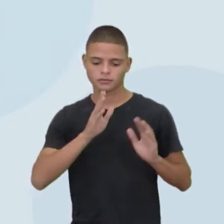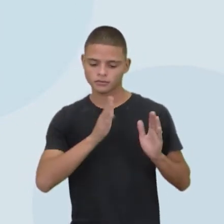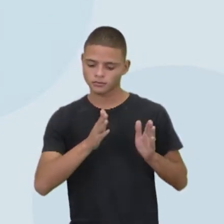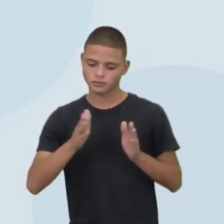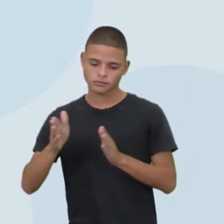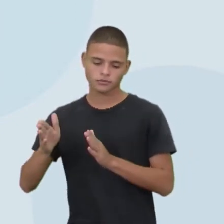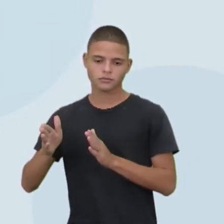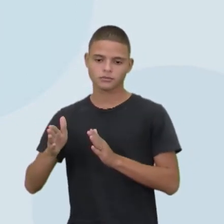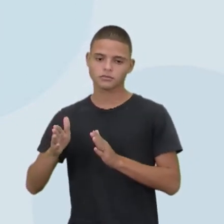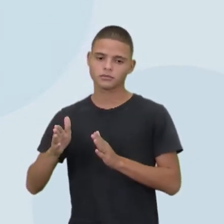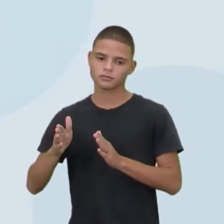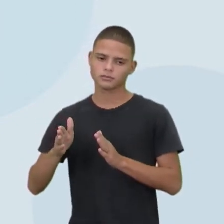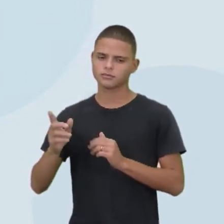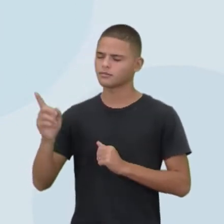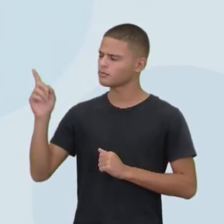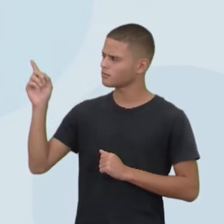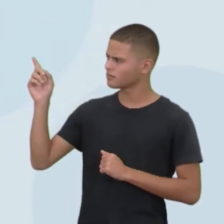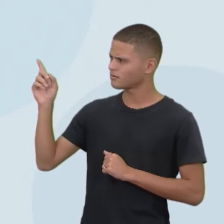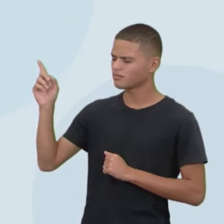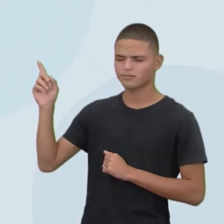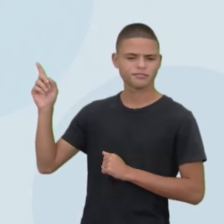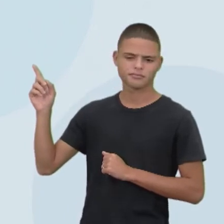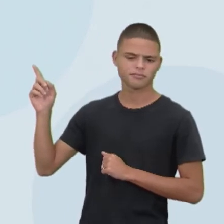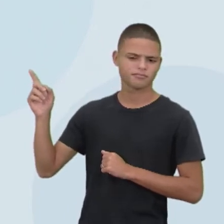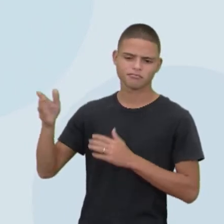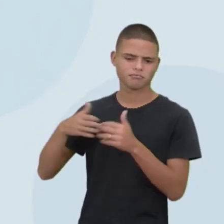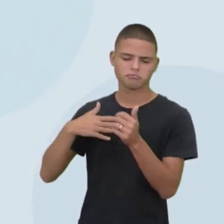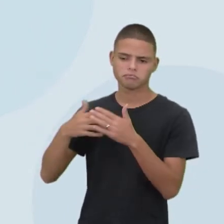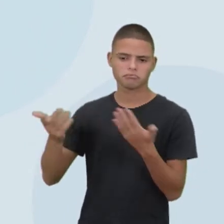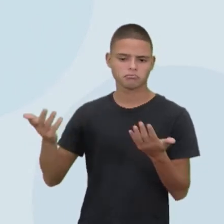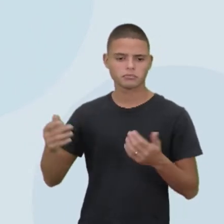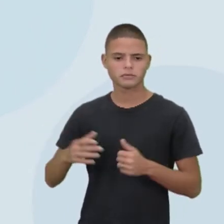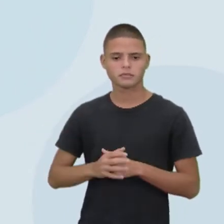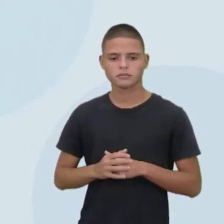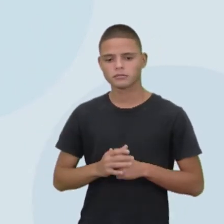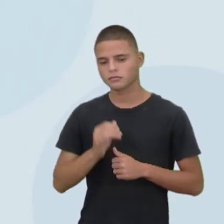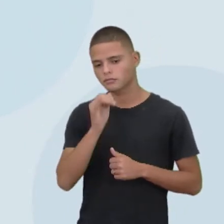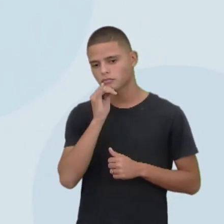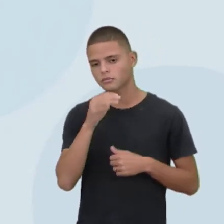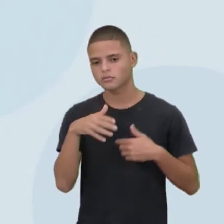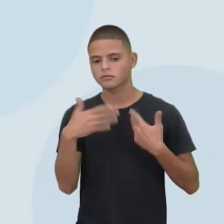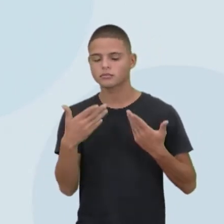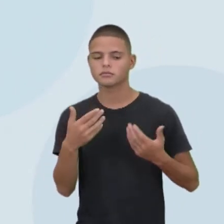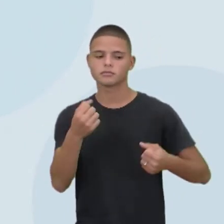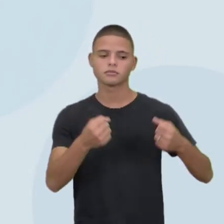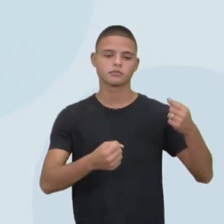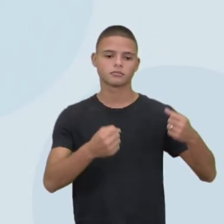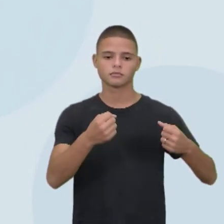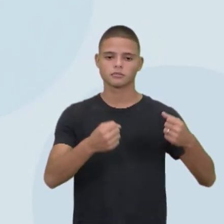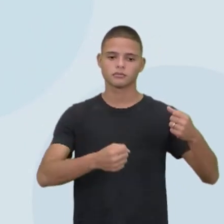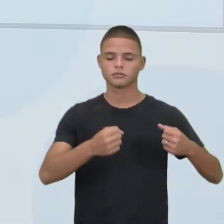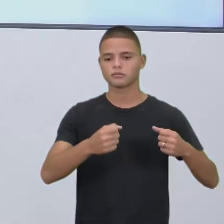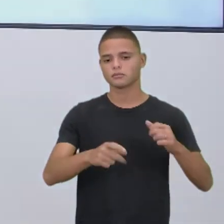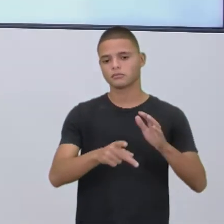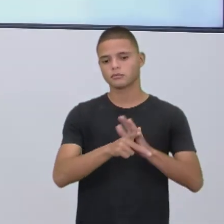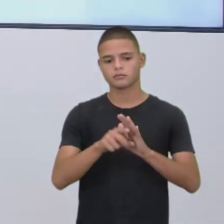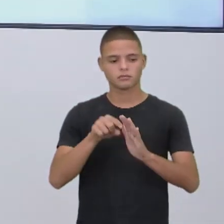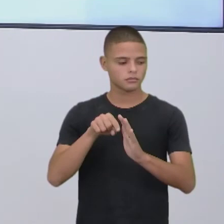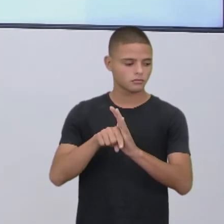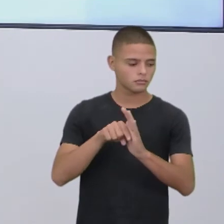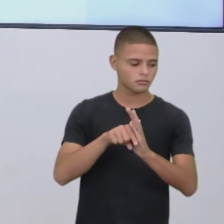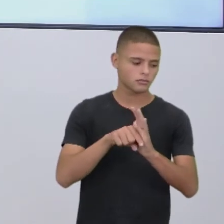importa, aí não, ok? Qual é o carro qual é a cor de carro? Todo dia eu vi essa pesquisa, né? Qual é a